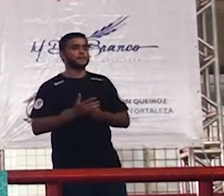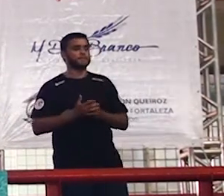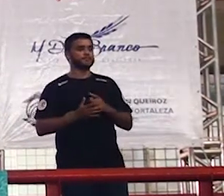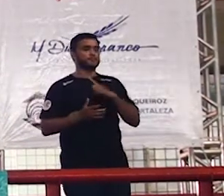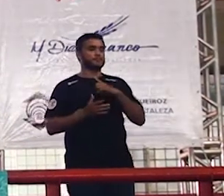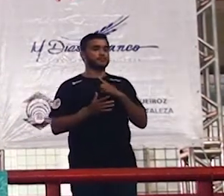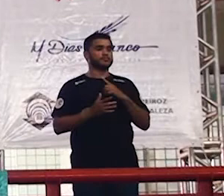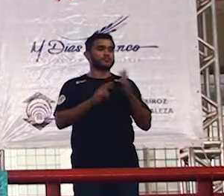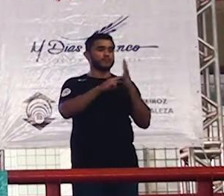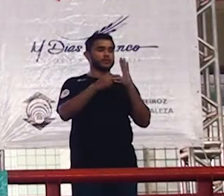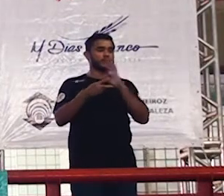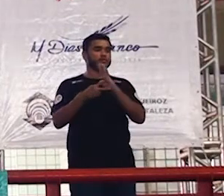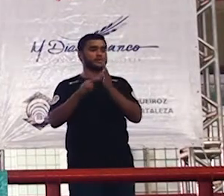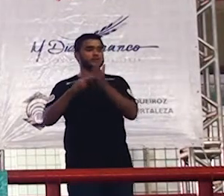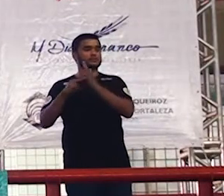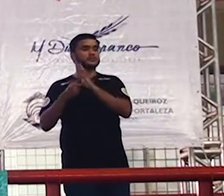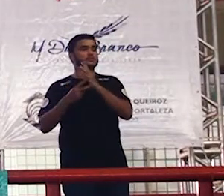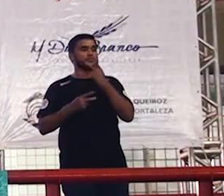disse outra.